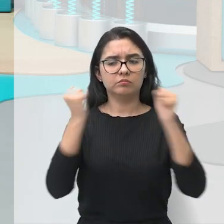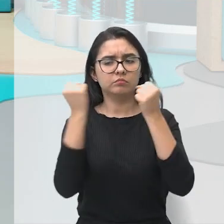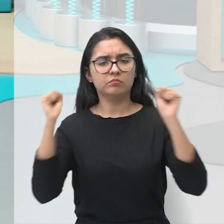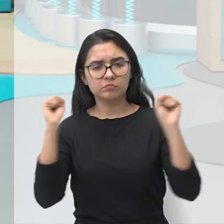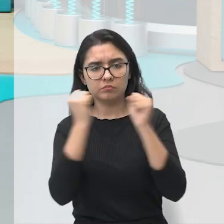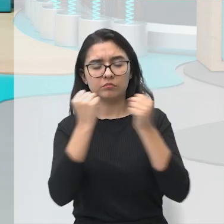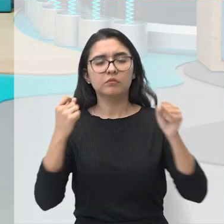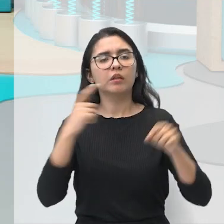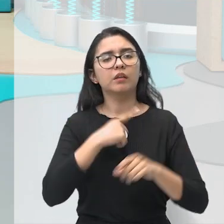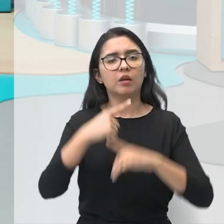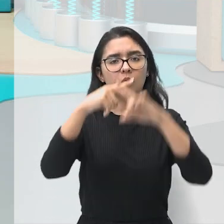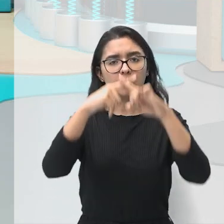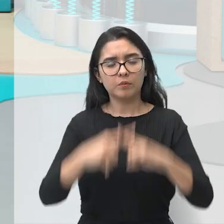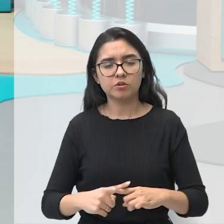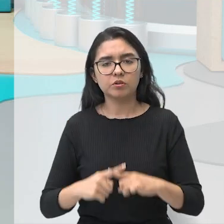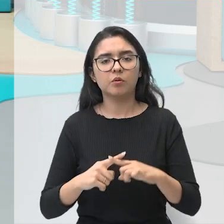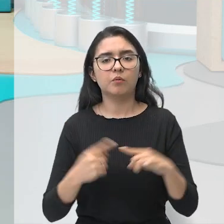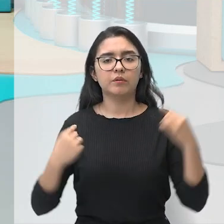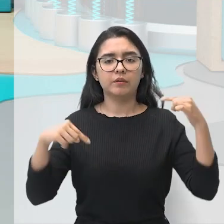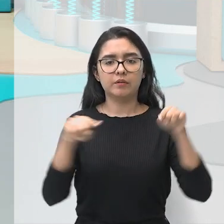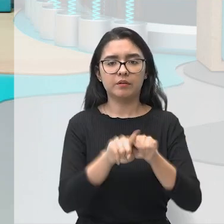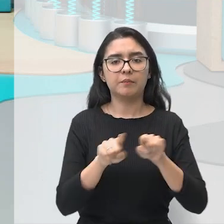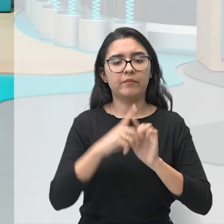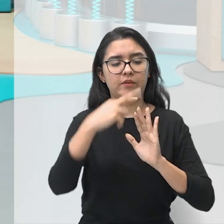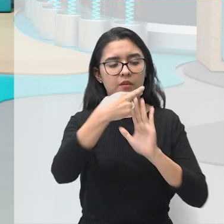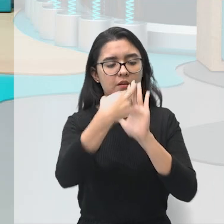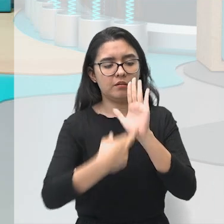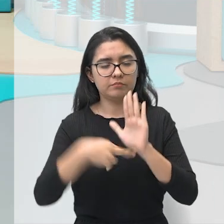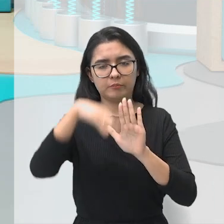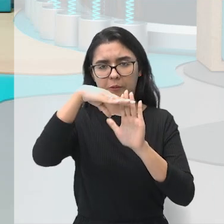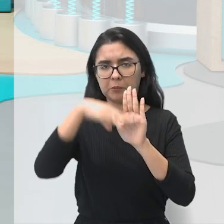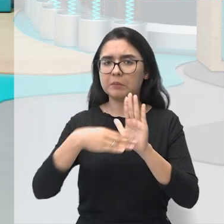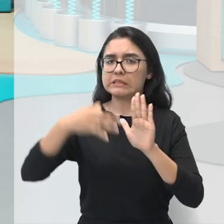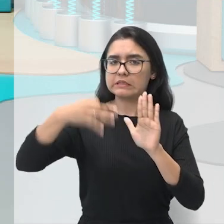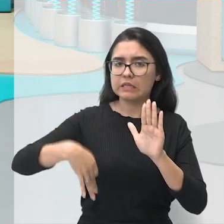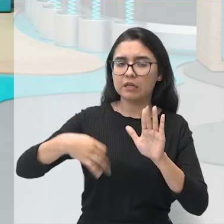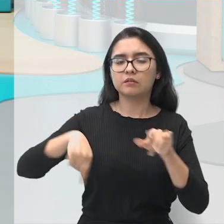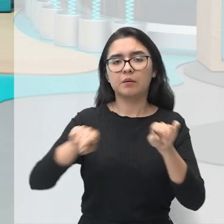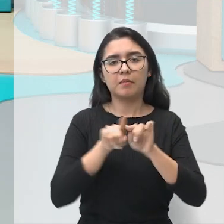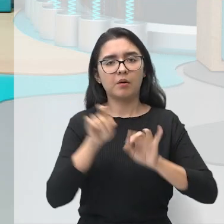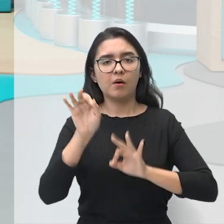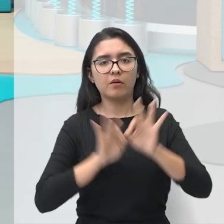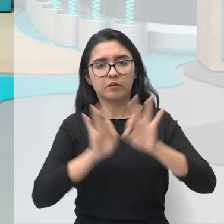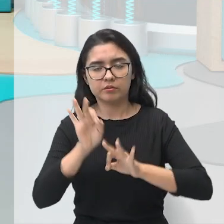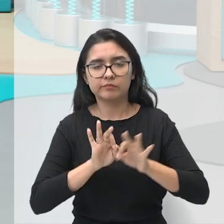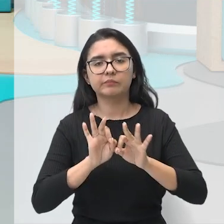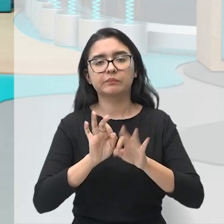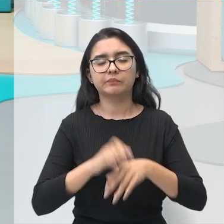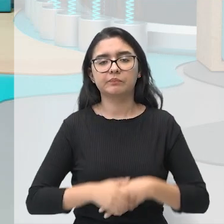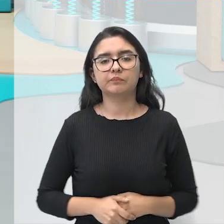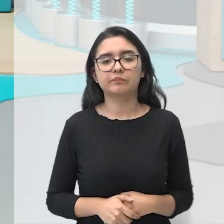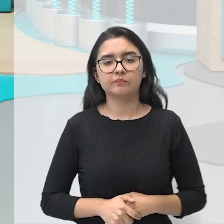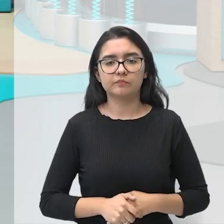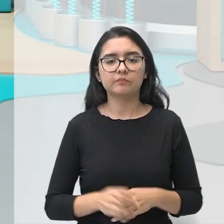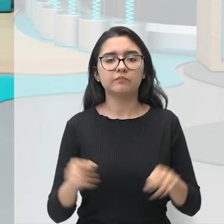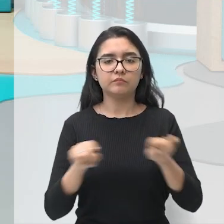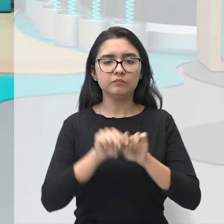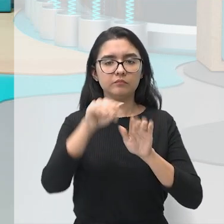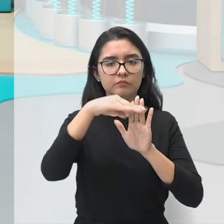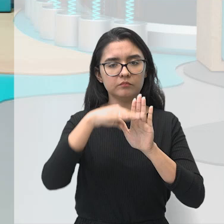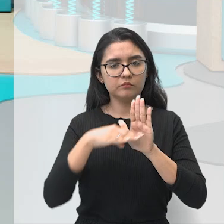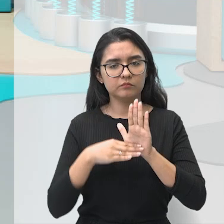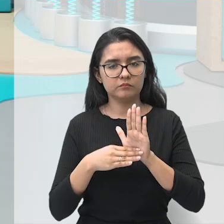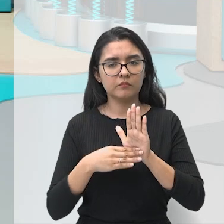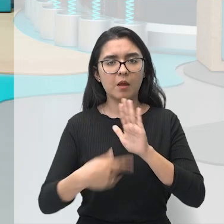esse viés competitivo, que vão ter regras bem definidas, bem organizadas, né? Bem